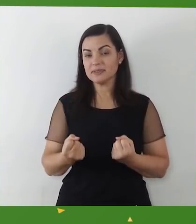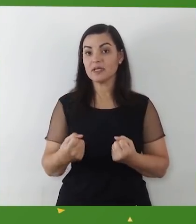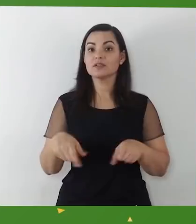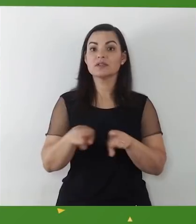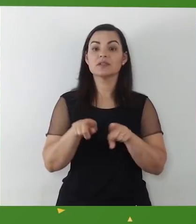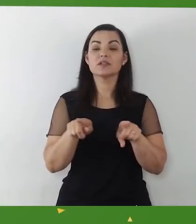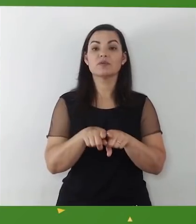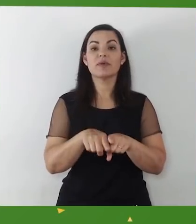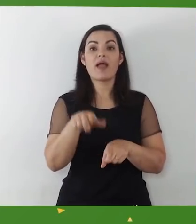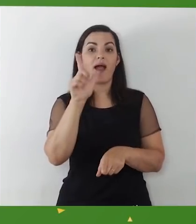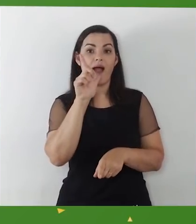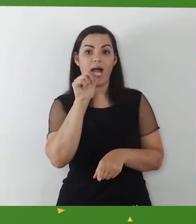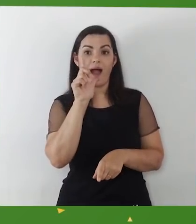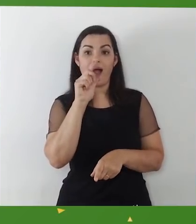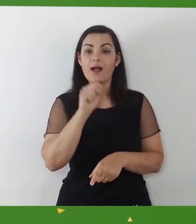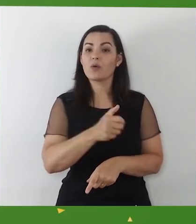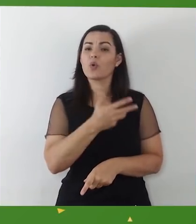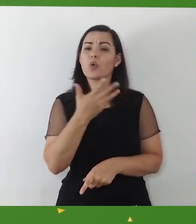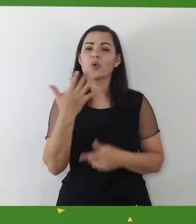até a próxima.